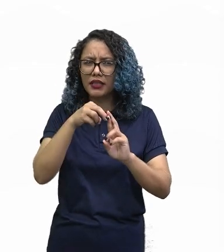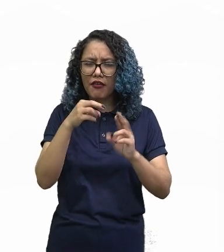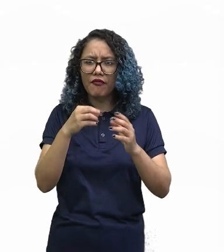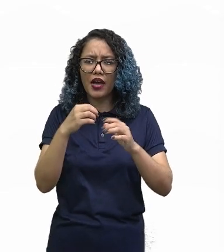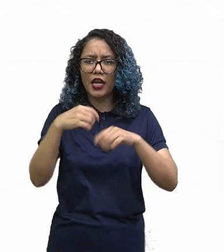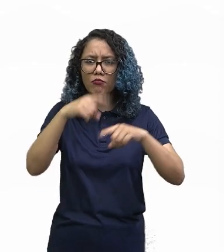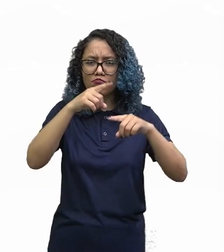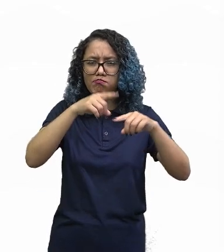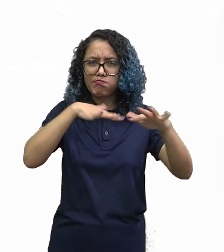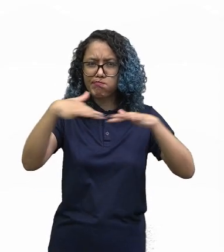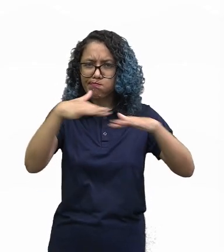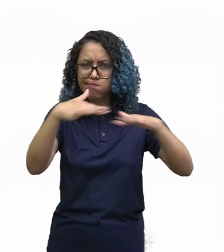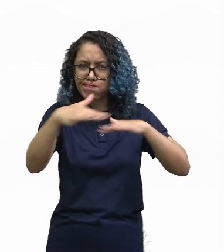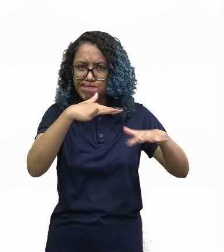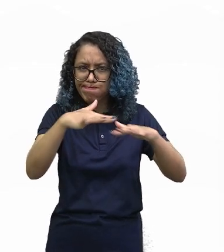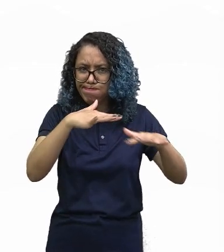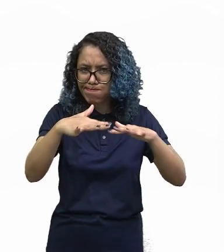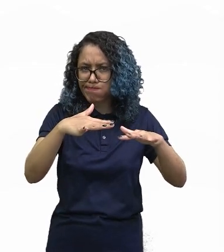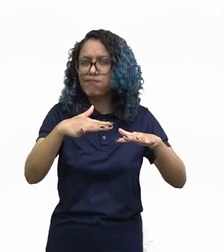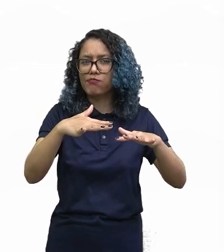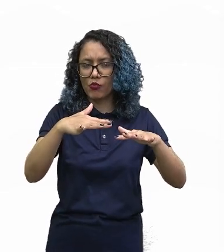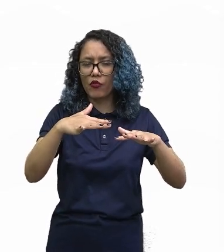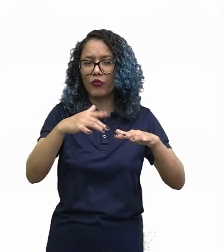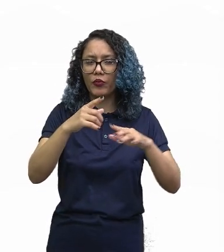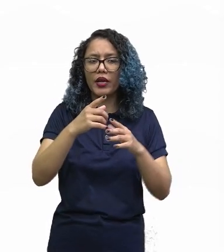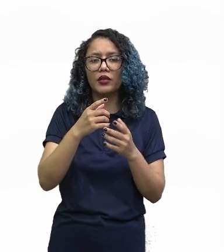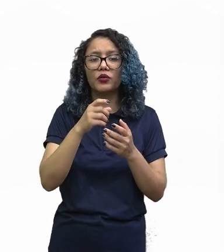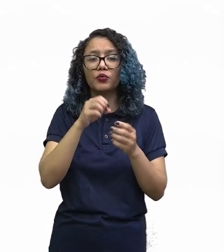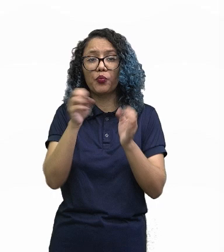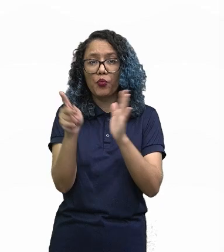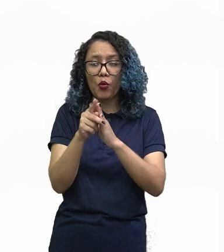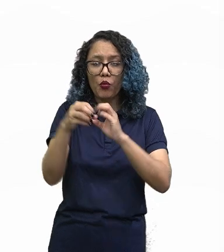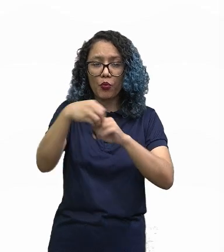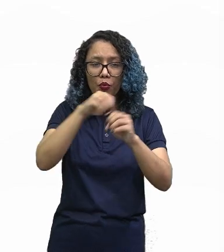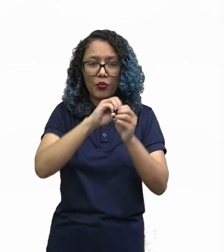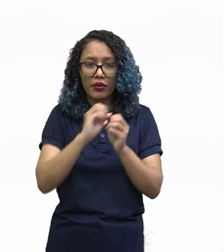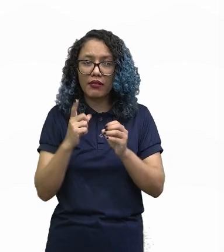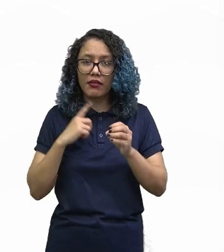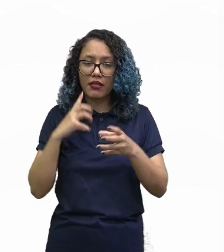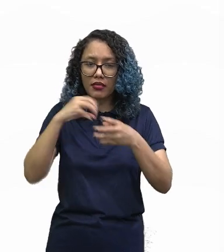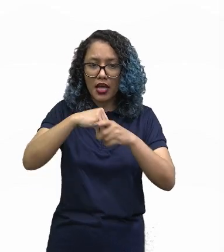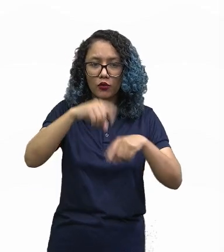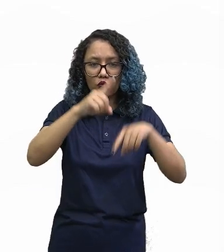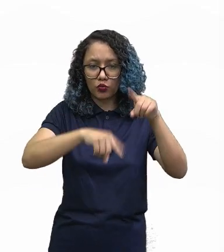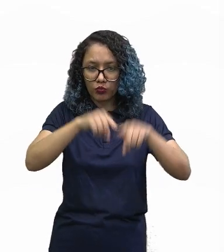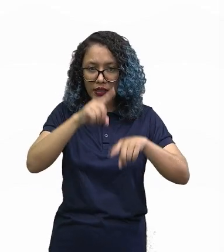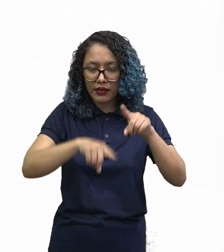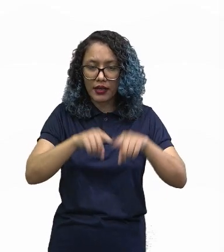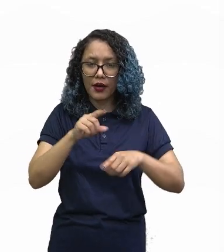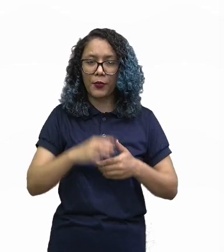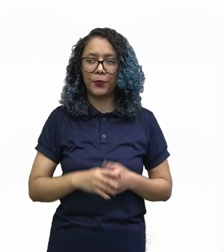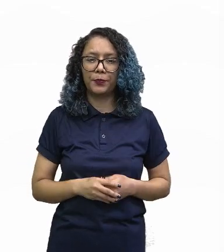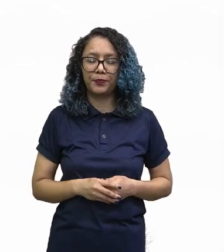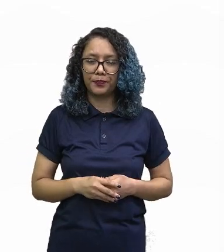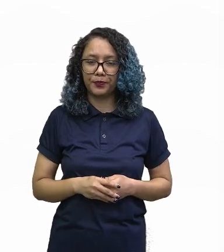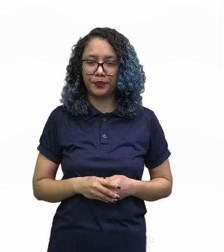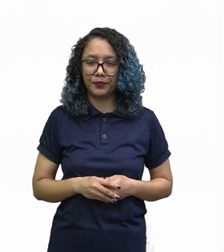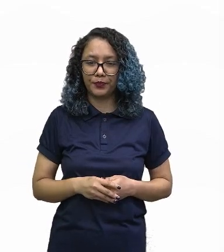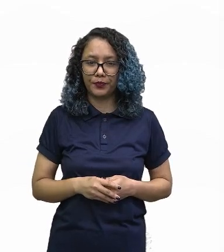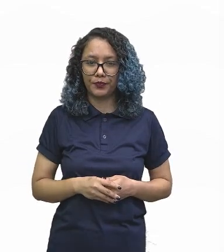grau de agitação das moléculas que compõem os corpos, sendo